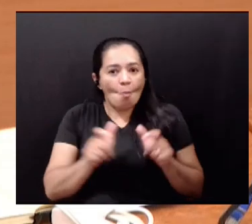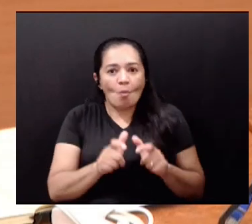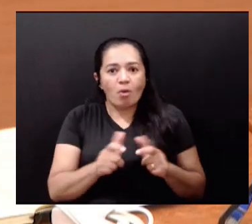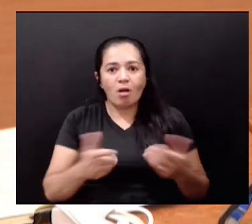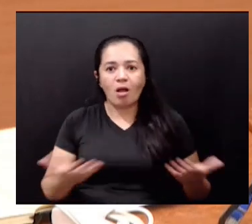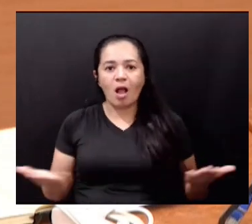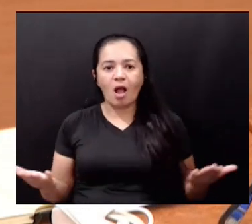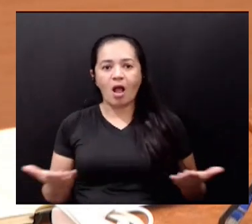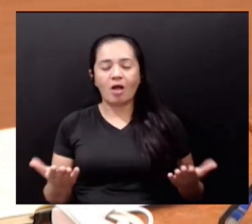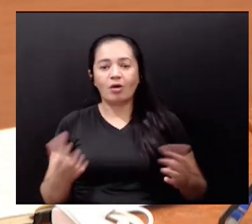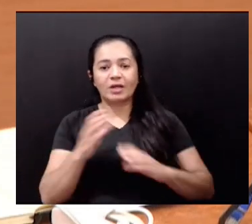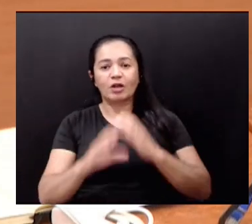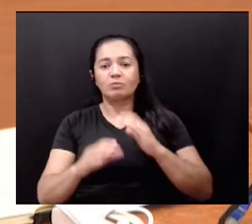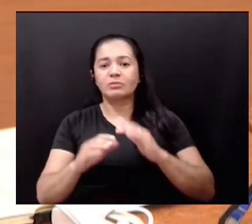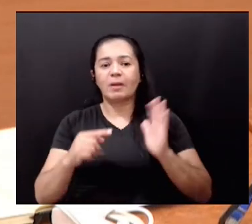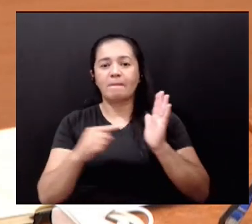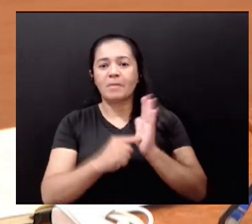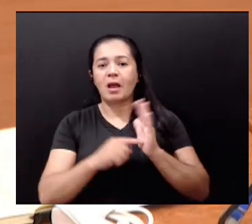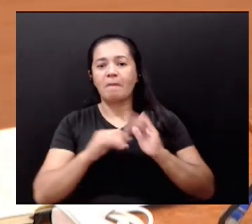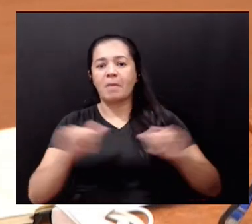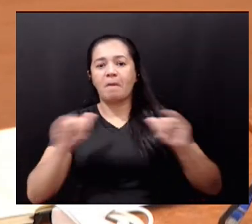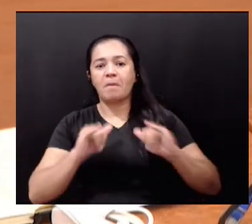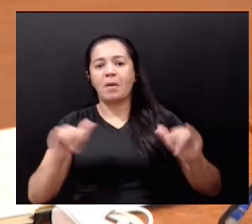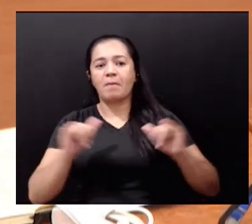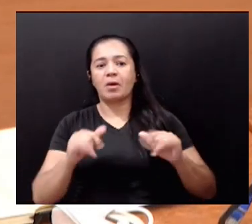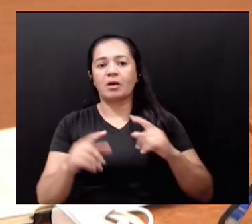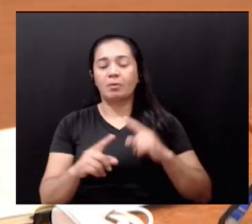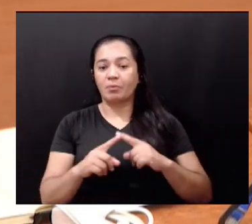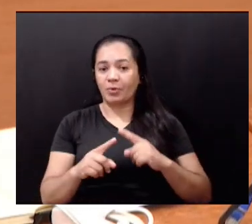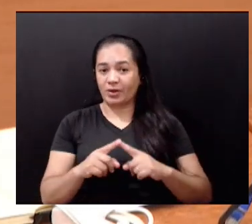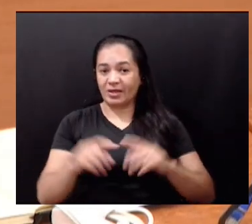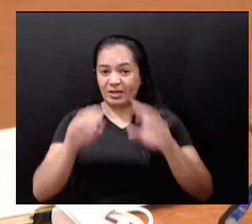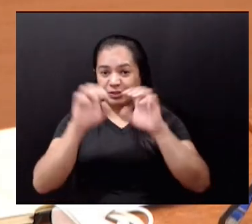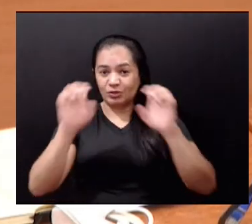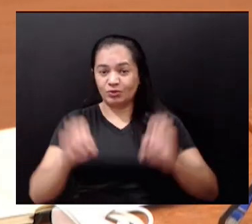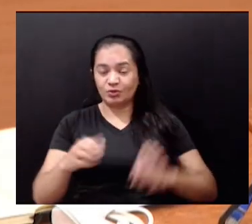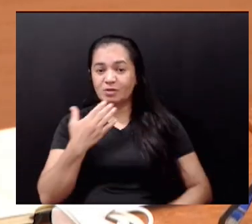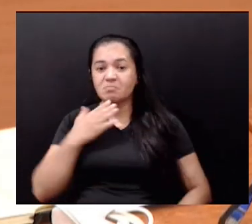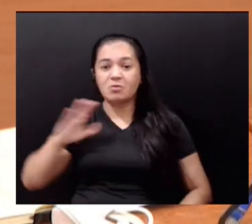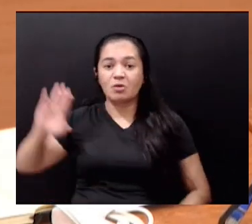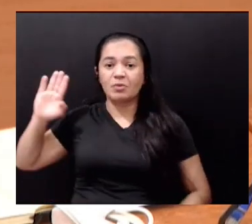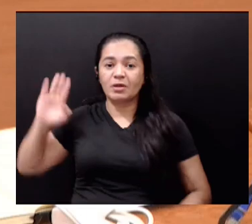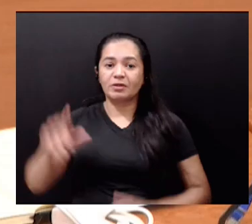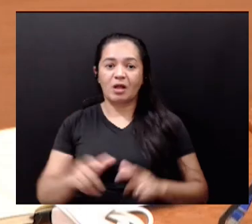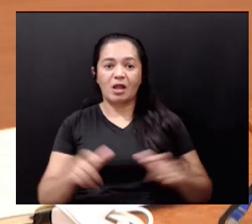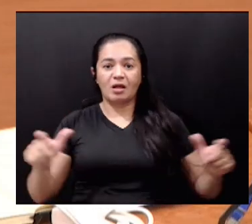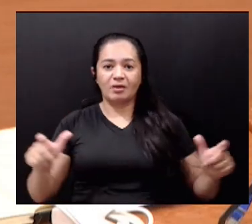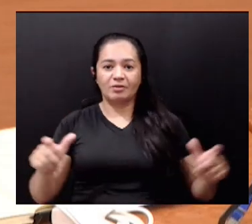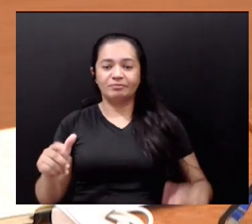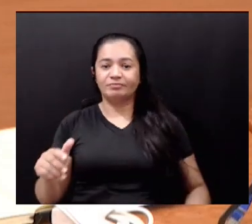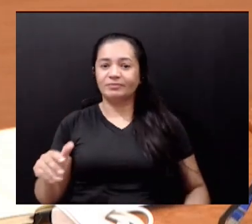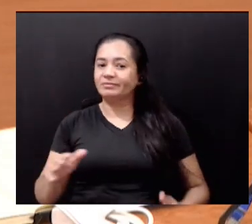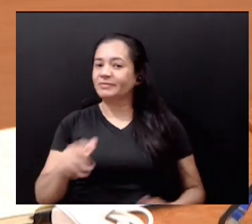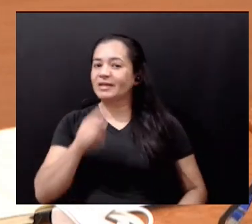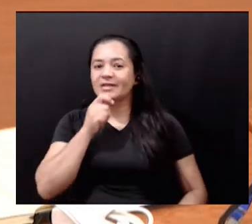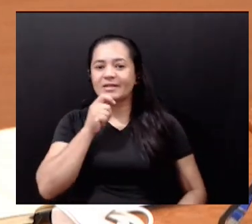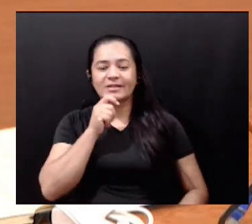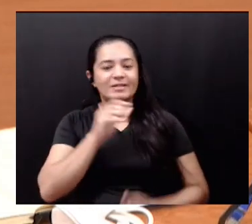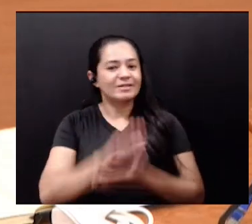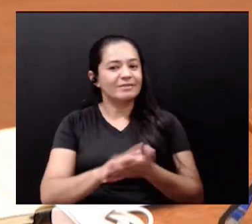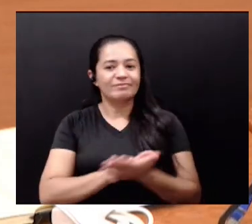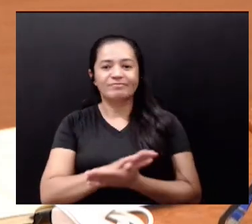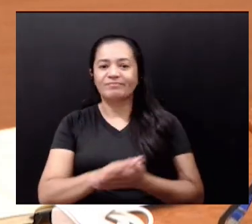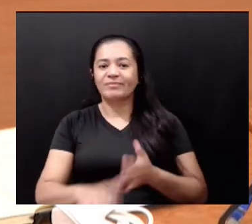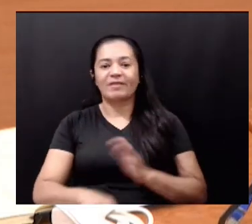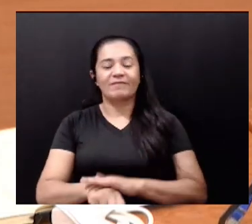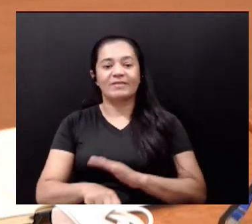denúncia de que a promessa da ampliação e da estruturação das casas embrião não está sendo cumprida. Né? A gente voltou a